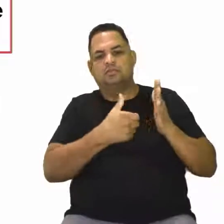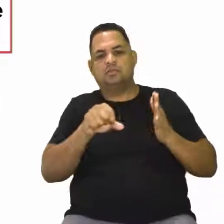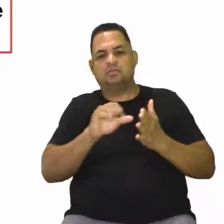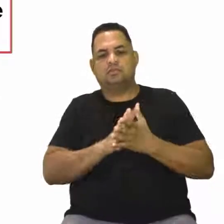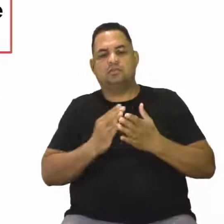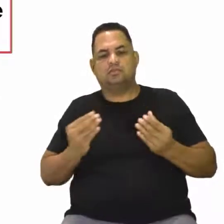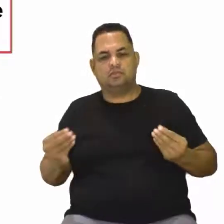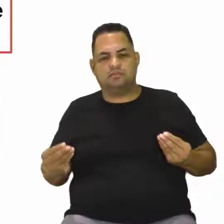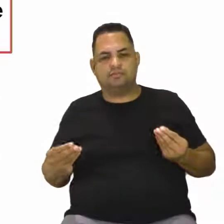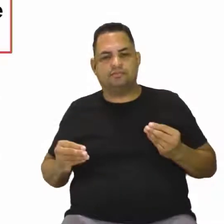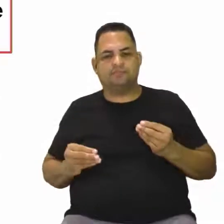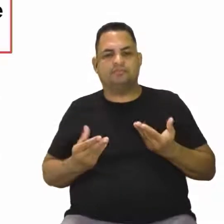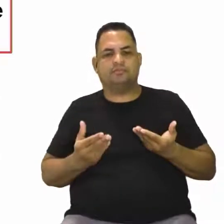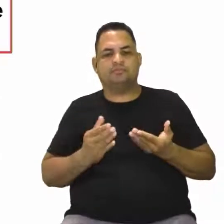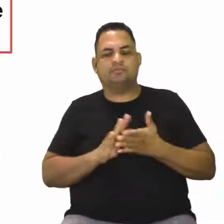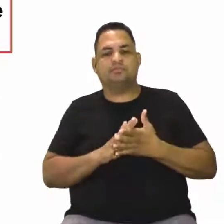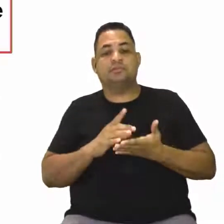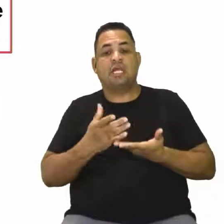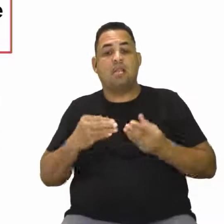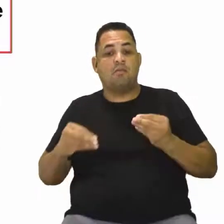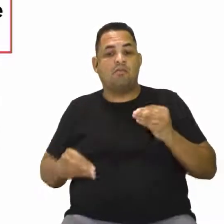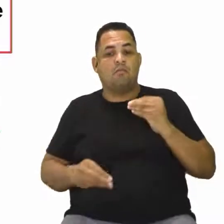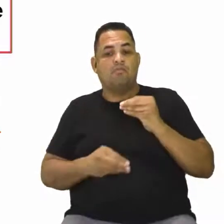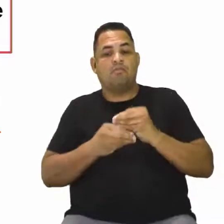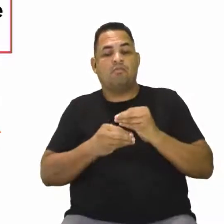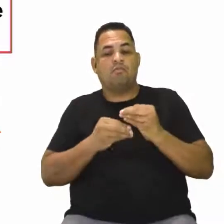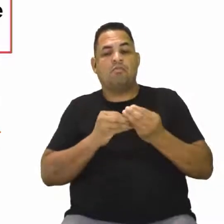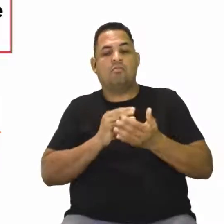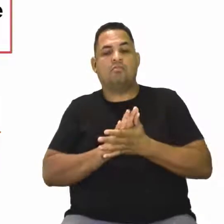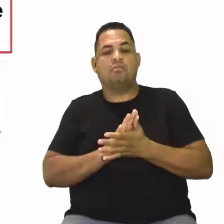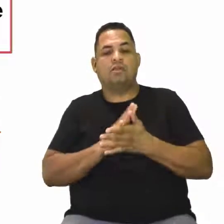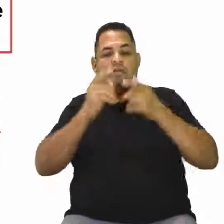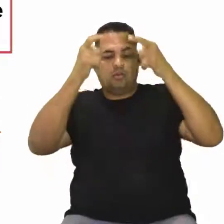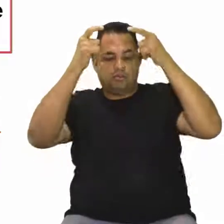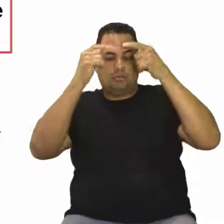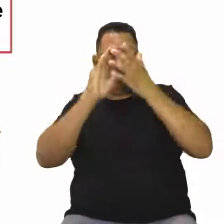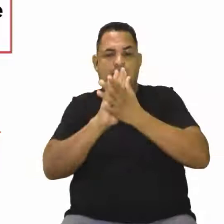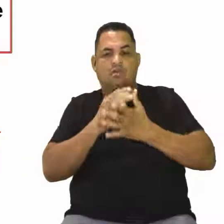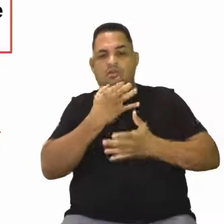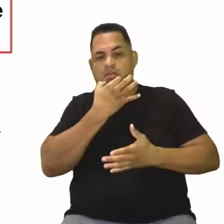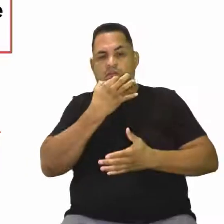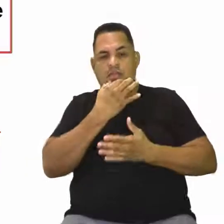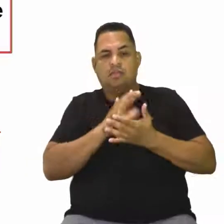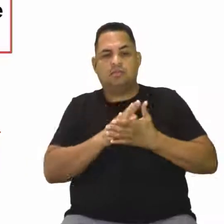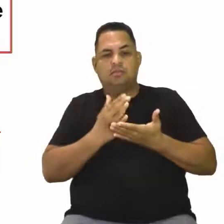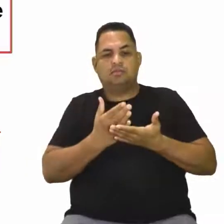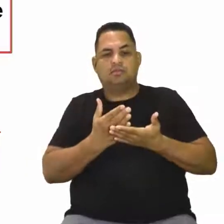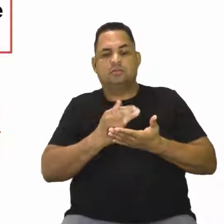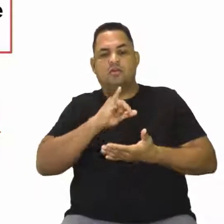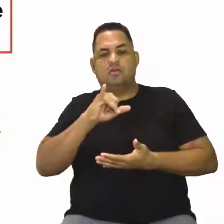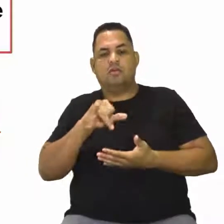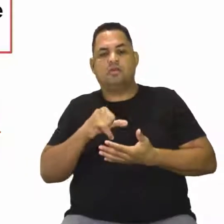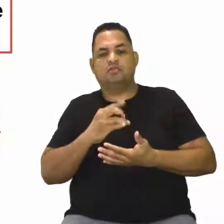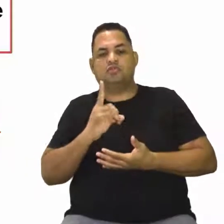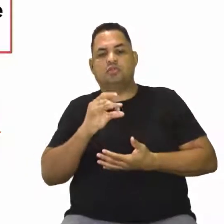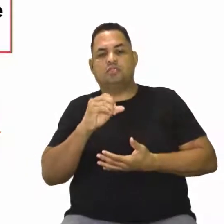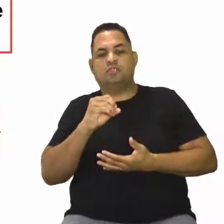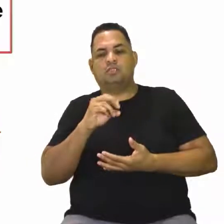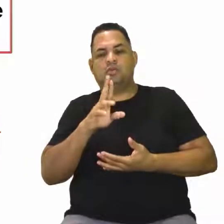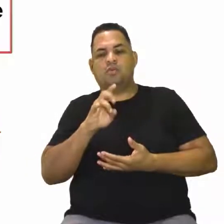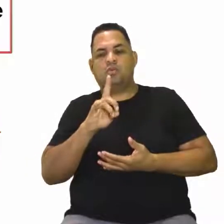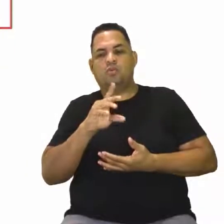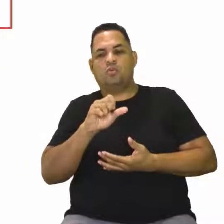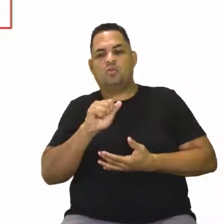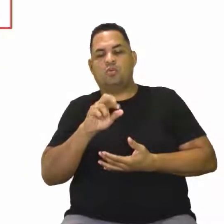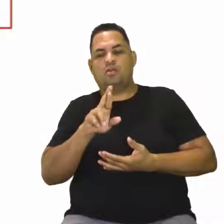XIX, vai ser incorporada ao Império Britânico. Era então considerada a joia